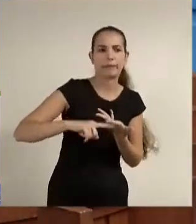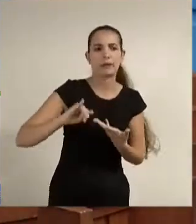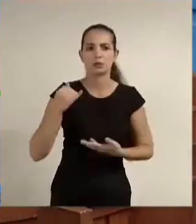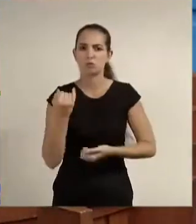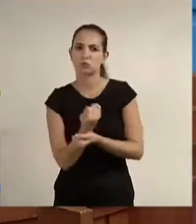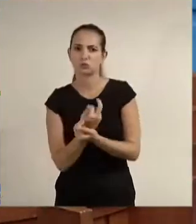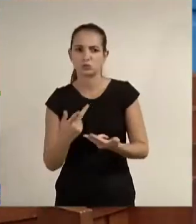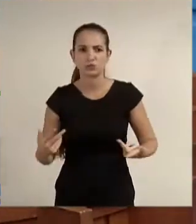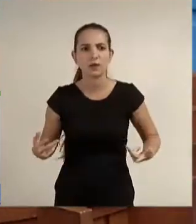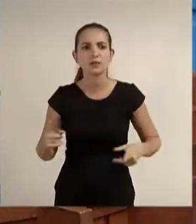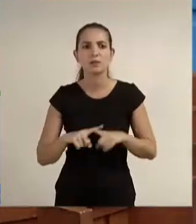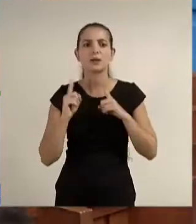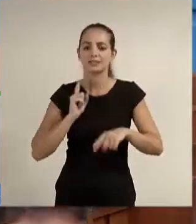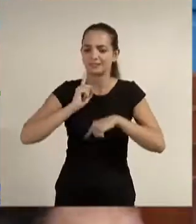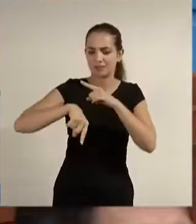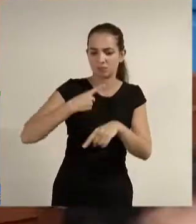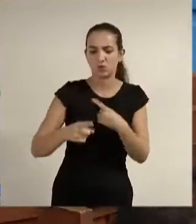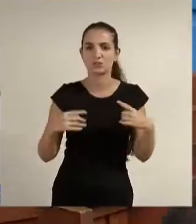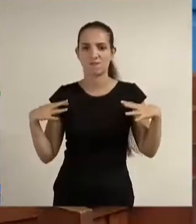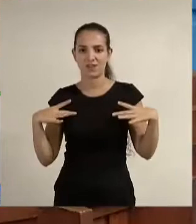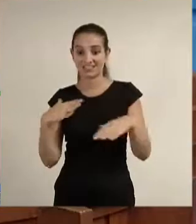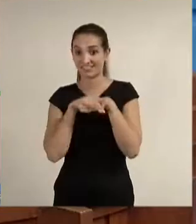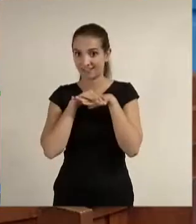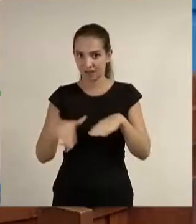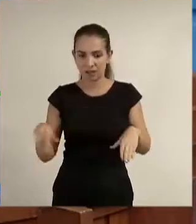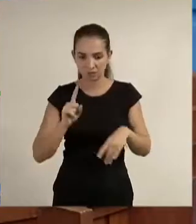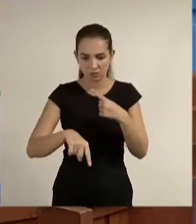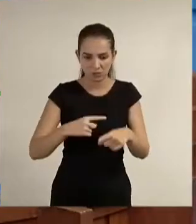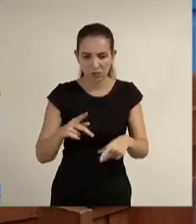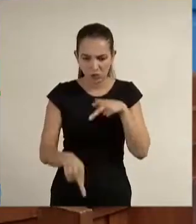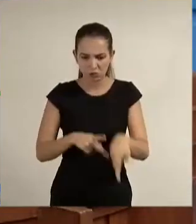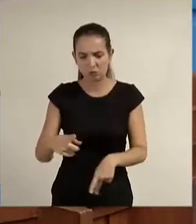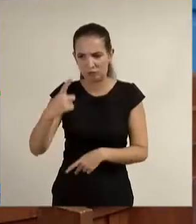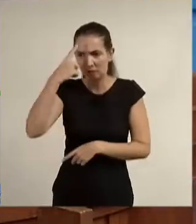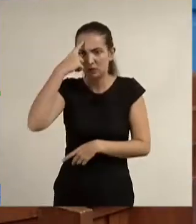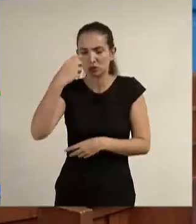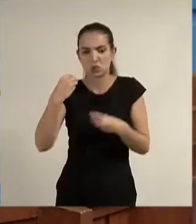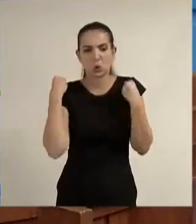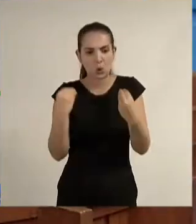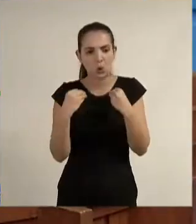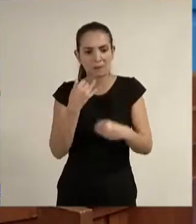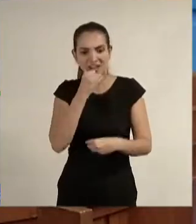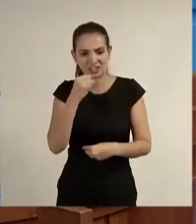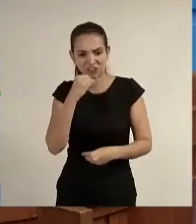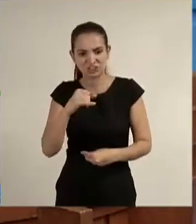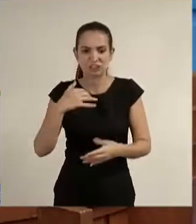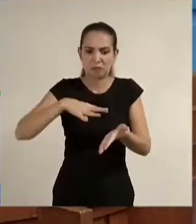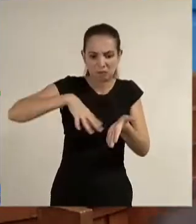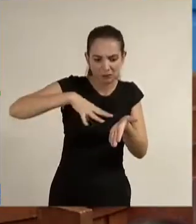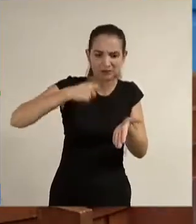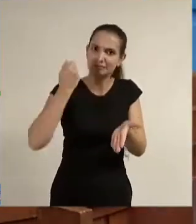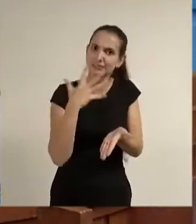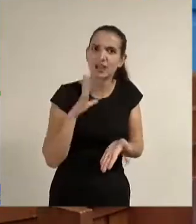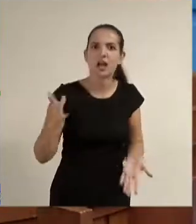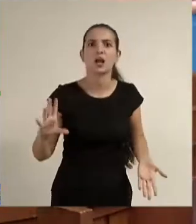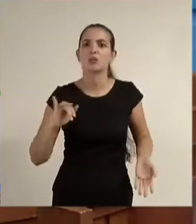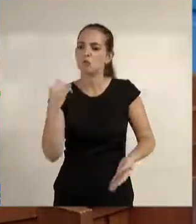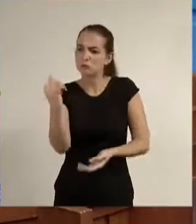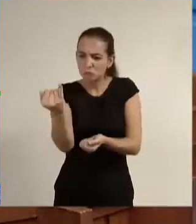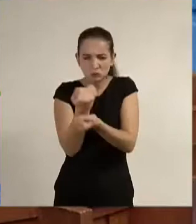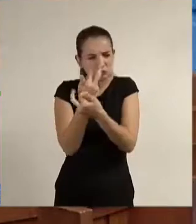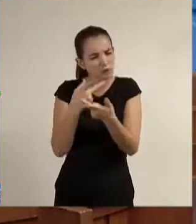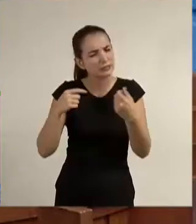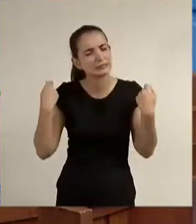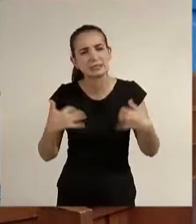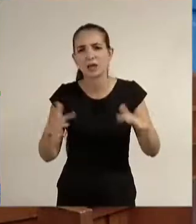com indignação, falando, meu Deus do céu. Coincidentemente, a conta de energia foi também aumentada substancialmente no final do ano e início do ano, porque estava todo mundo no